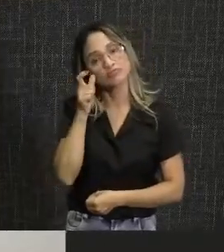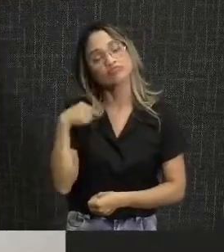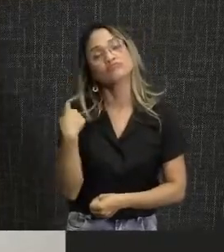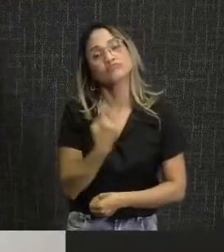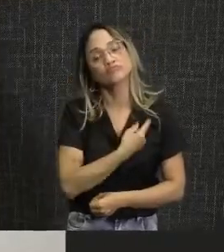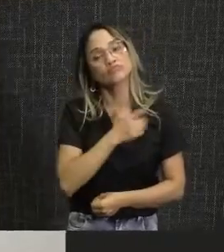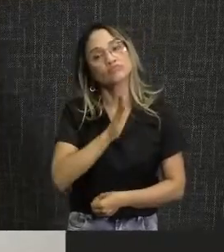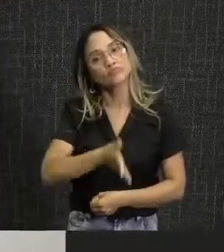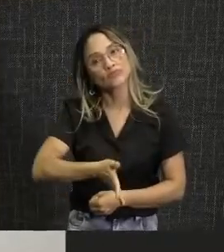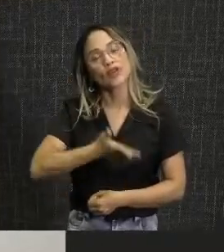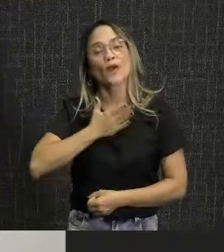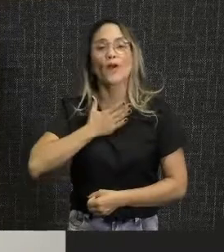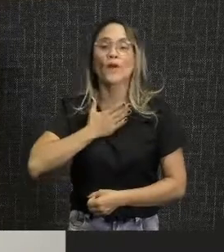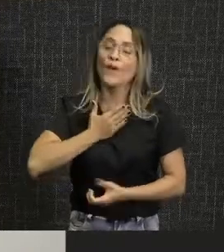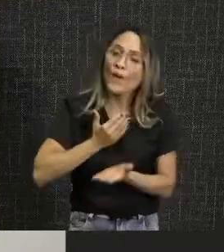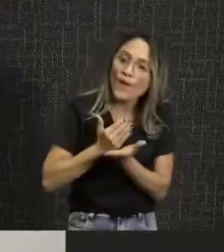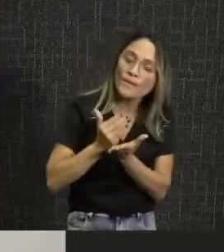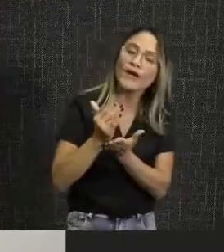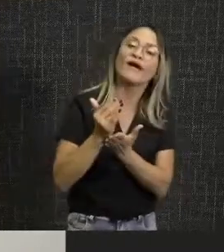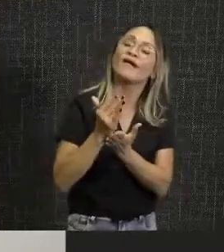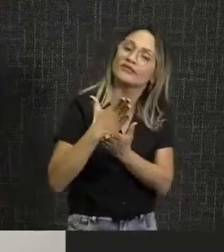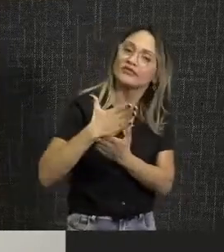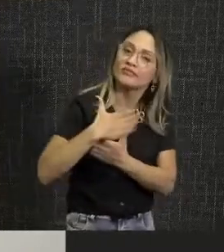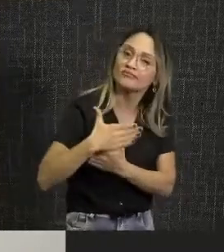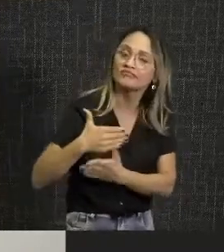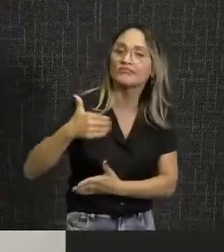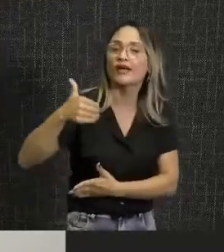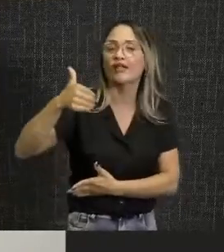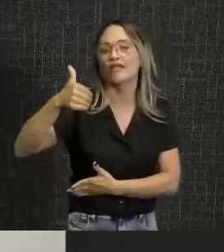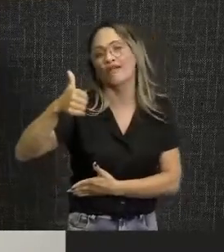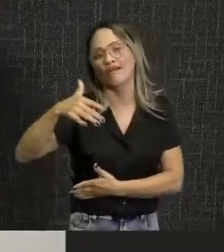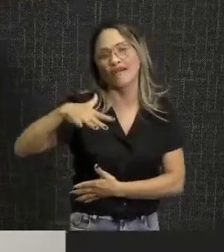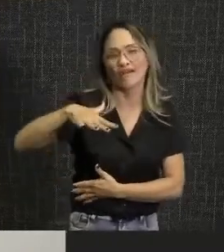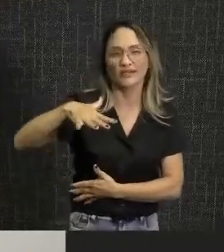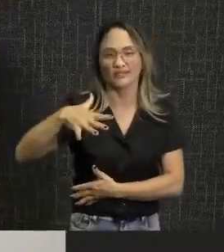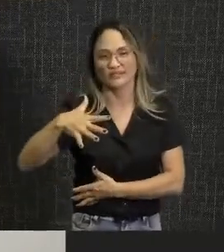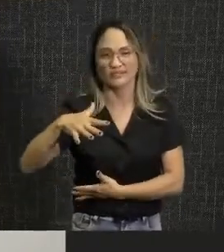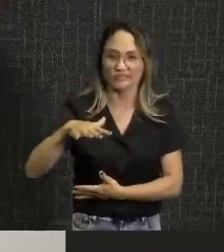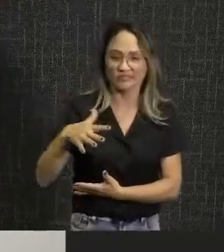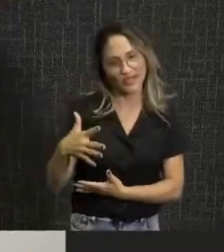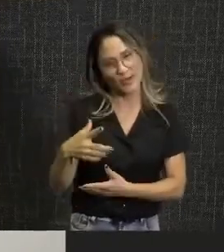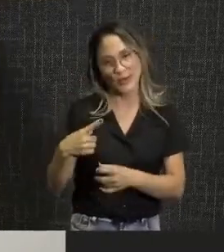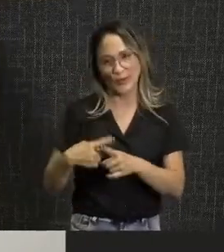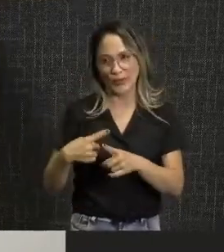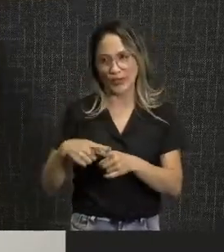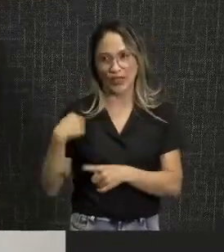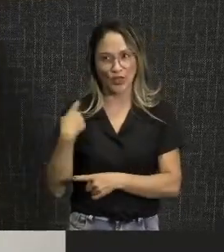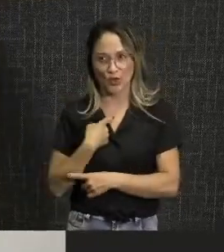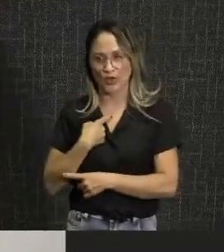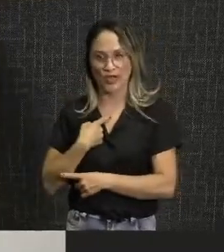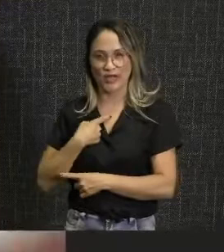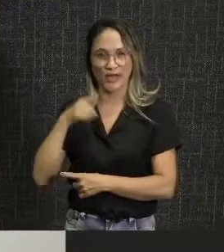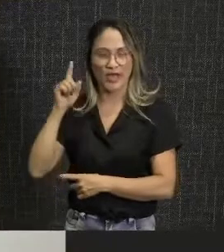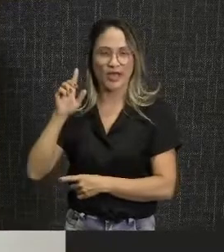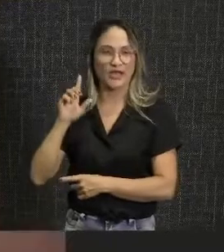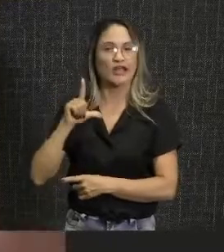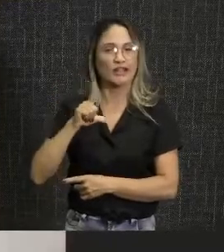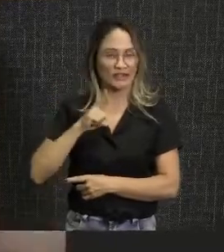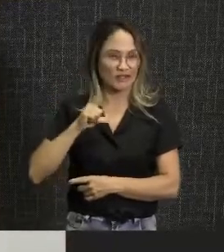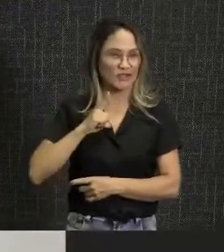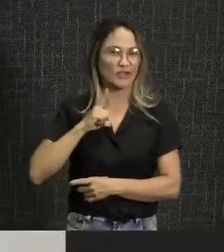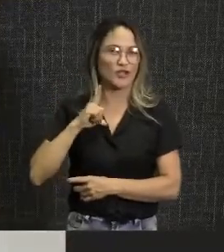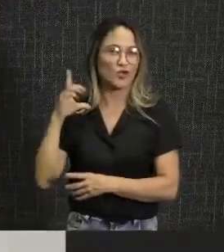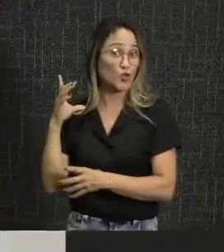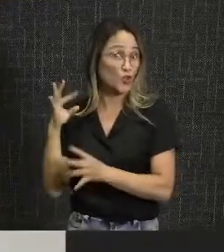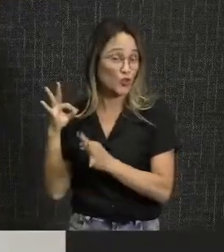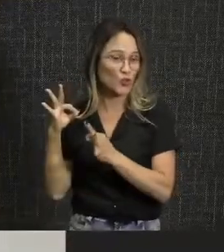a ter ali uma melhora não muito significativa, porque a gente ainda vai estar recompondo perdas dessa recessão que a